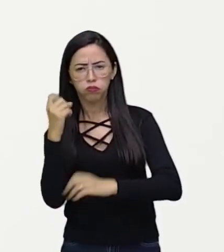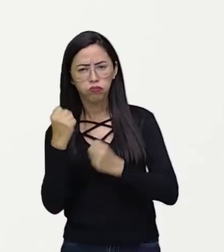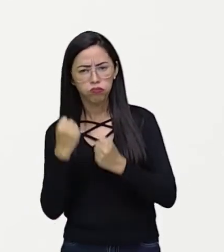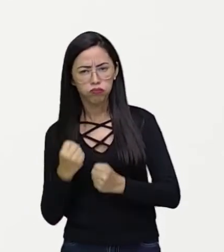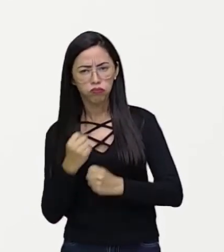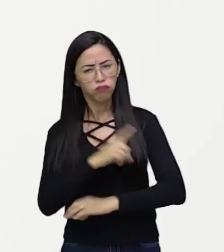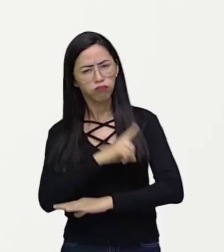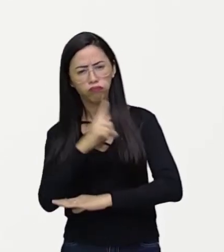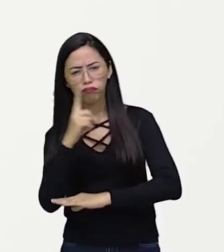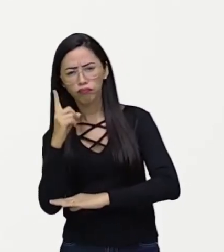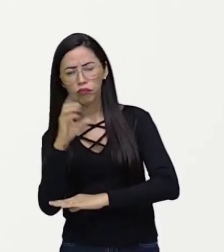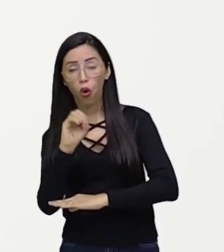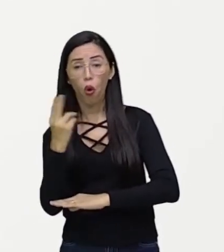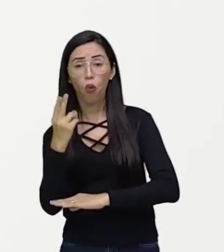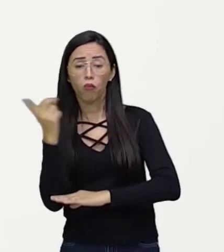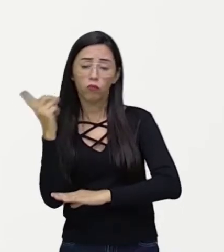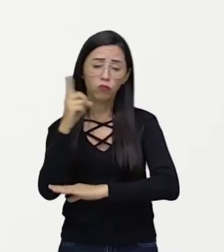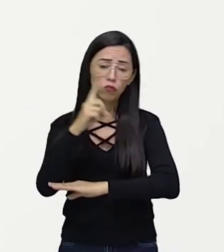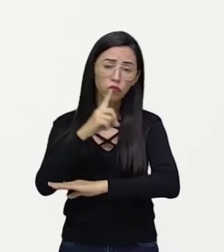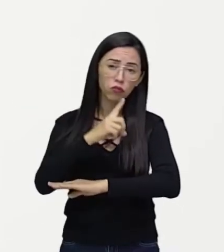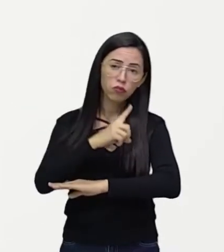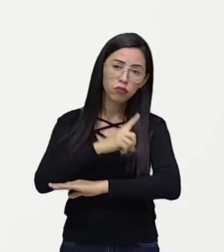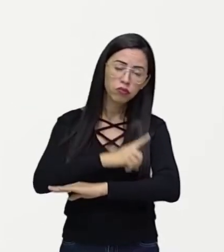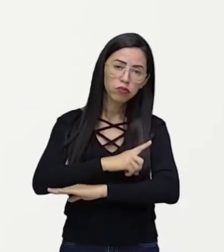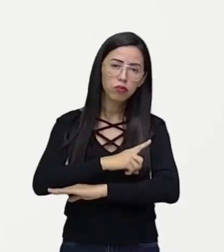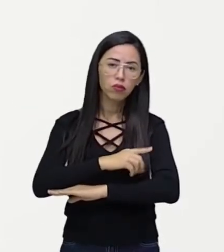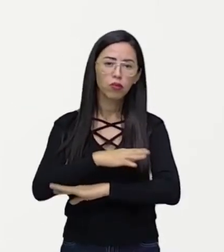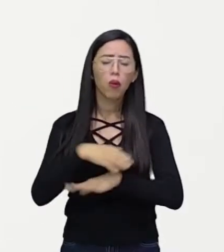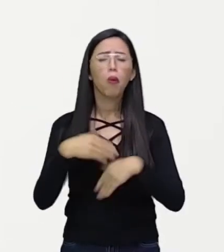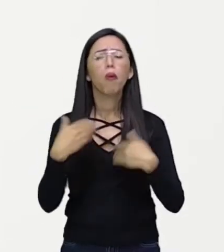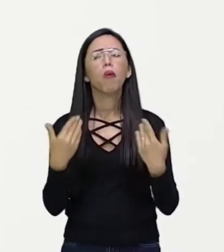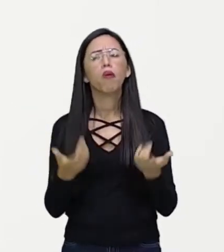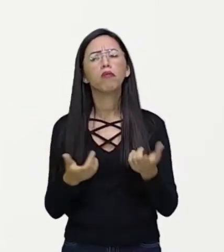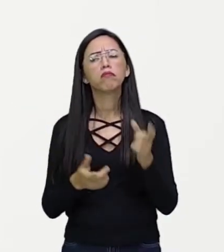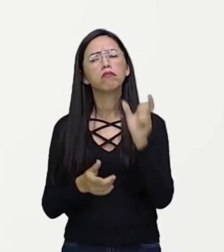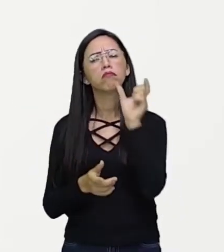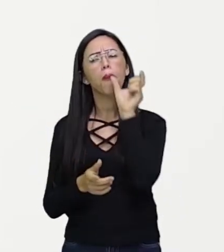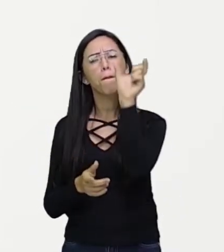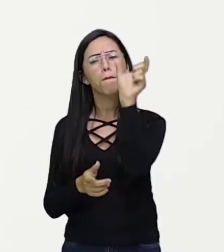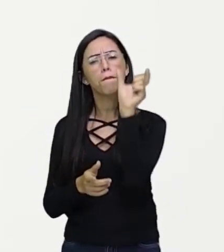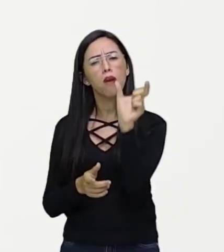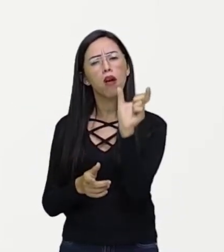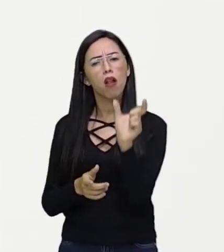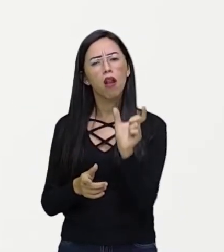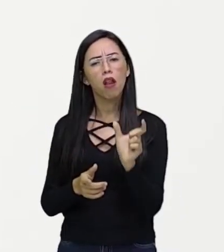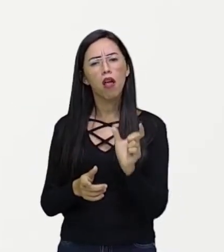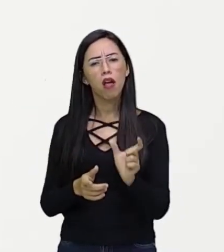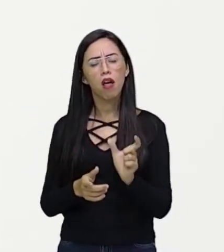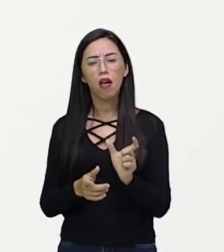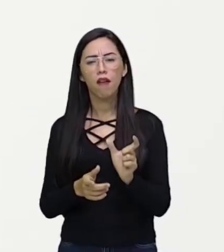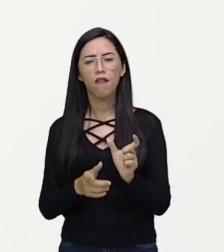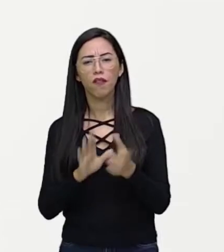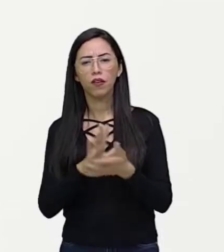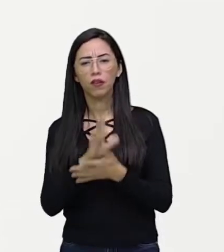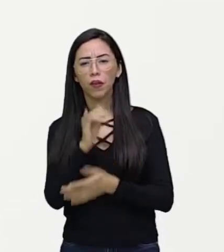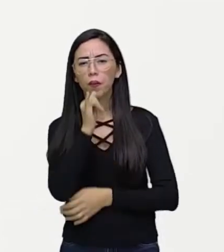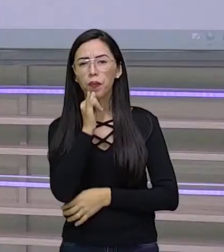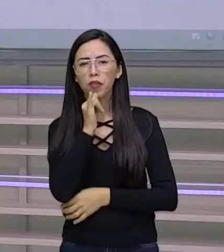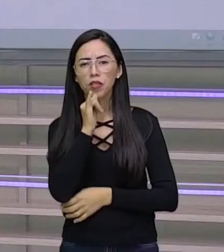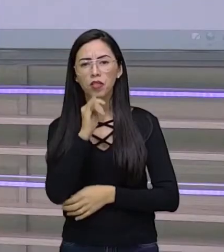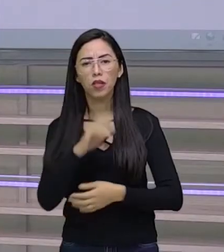e submúltiplo. Múltiplo maior, submúltiplo menor. Quais são as palavras que geralmente aparecem naquelas letrinhas pequenininhas